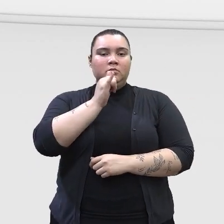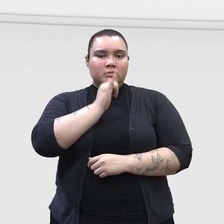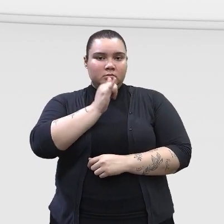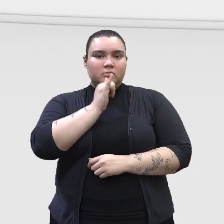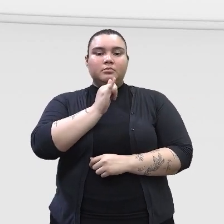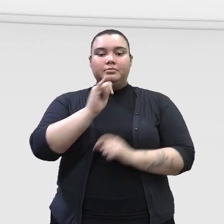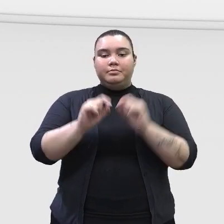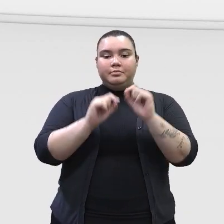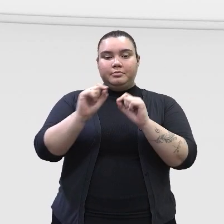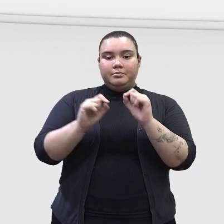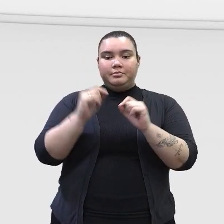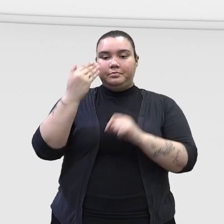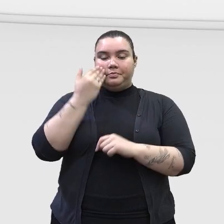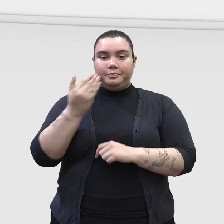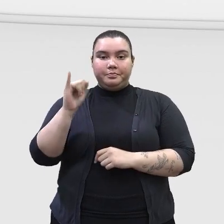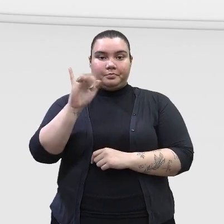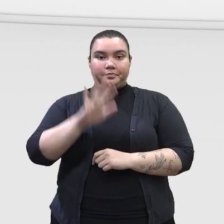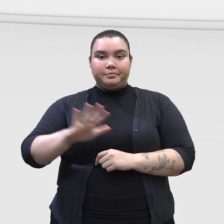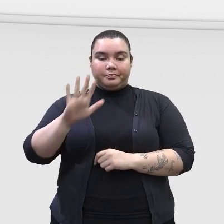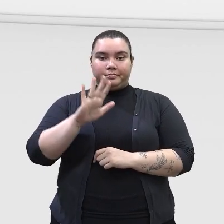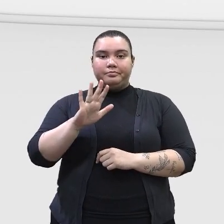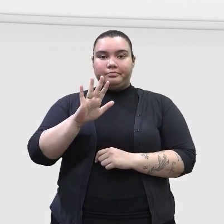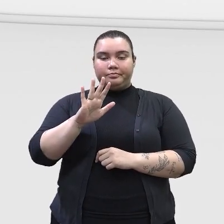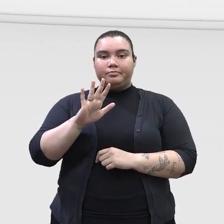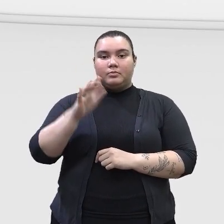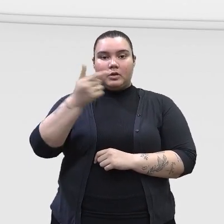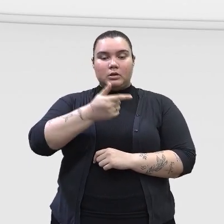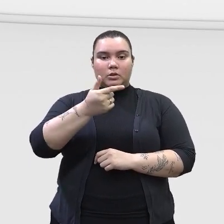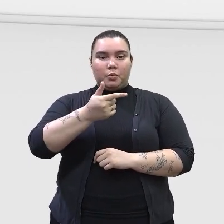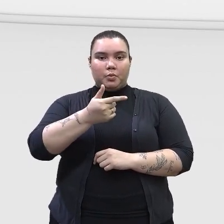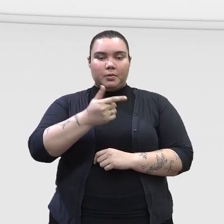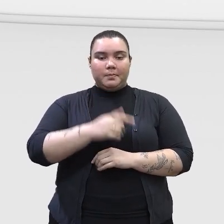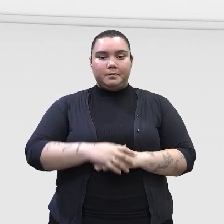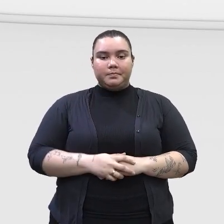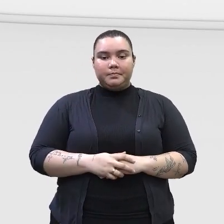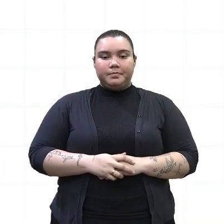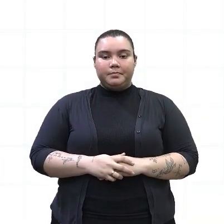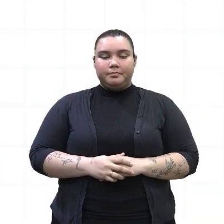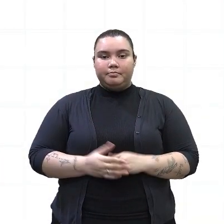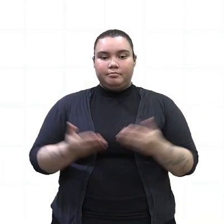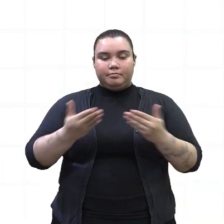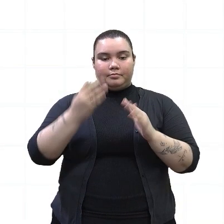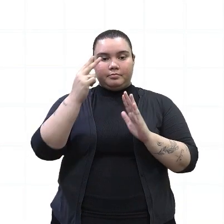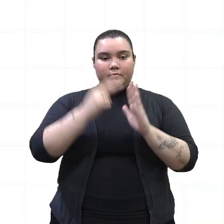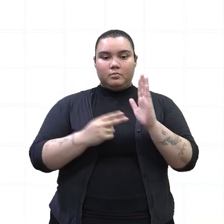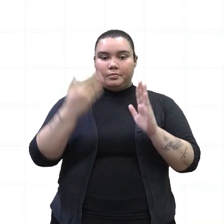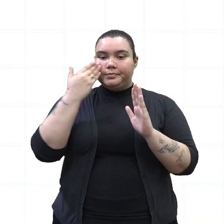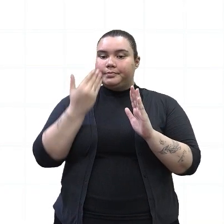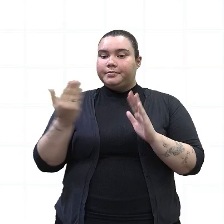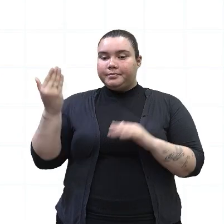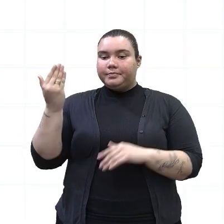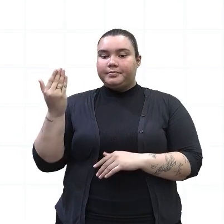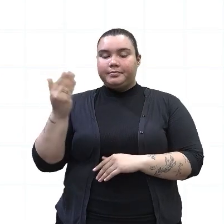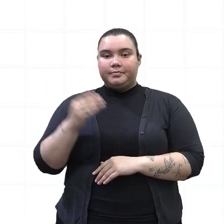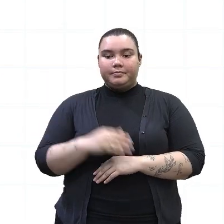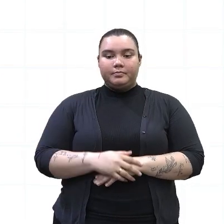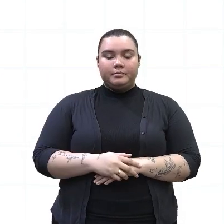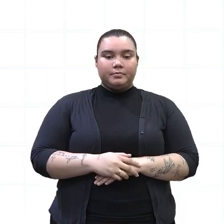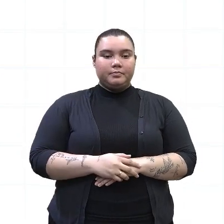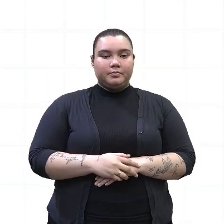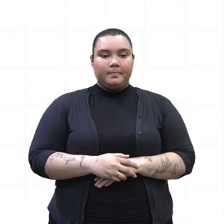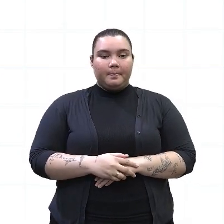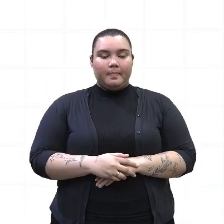superlativo, que é a respeito desta imagem aqui. Vamos ver o texto a respeito deste animal. Let's check. Então, aqui